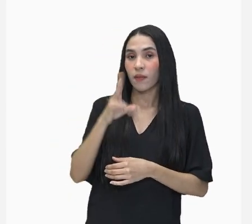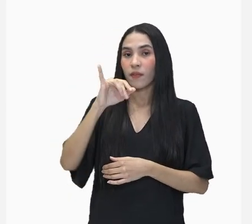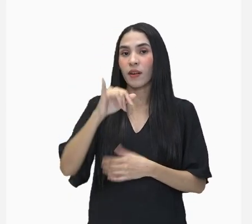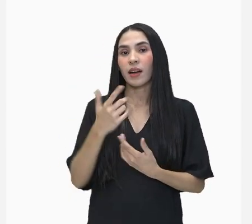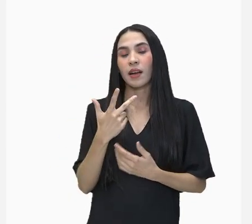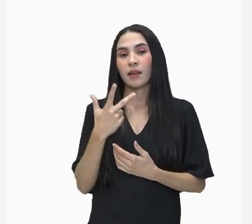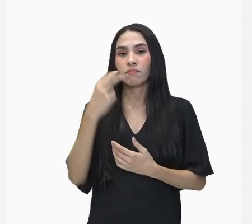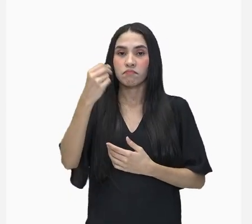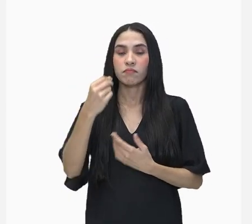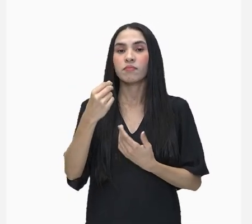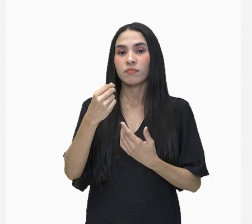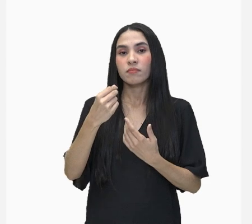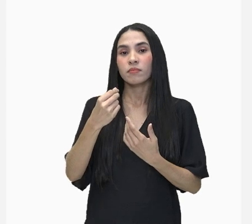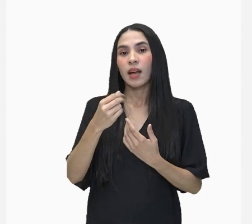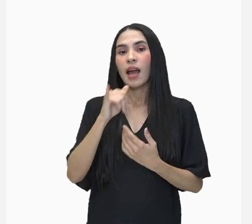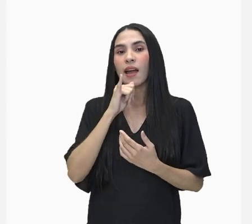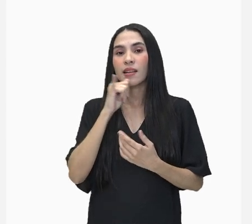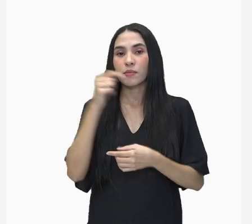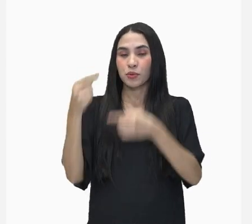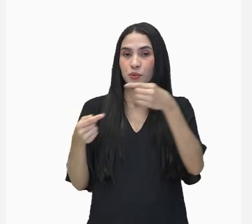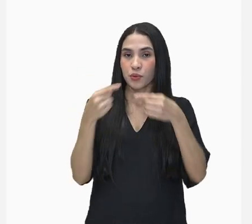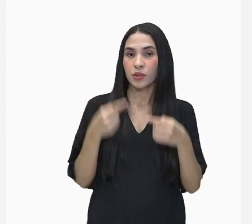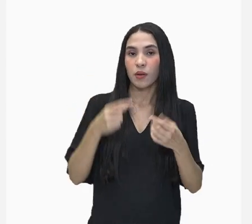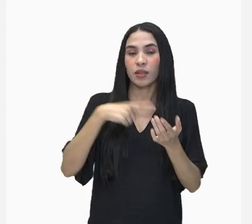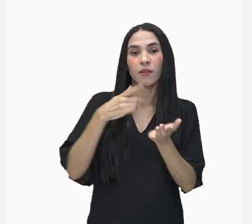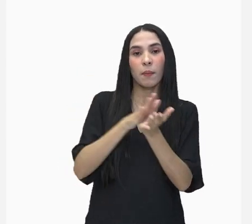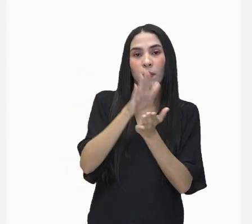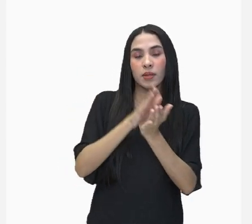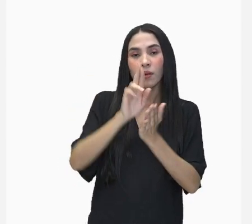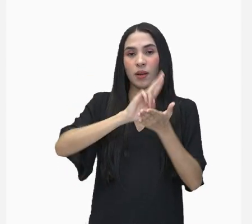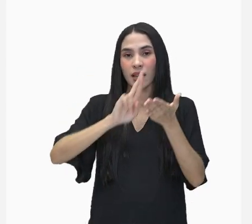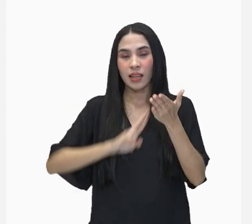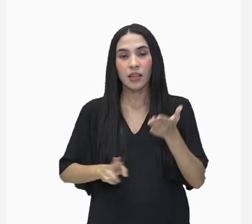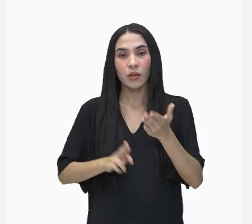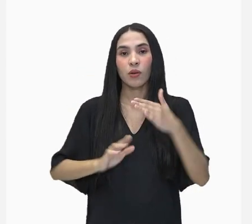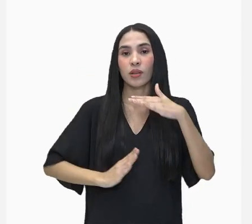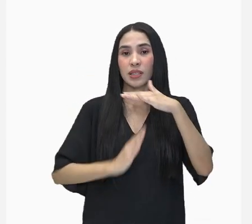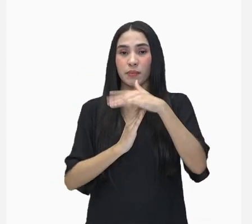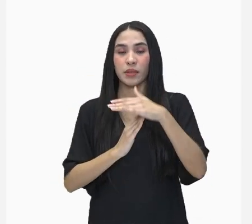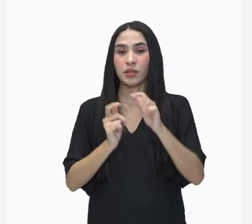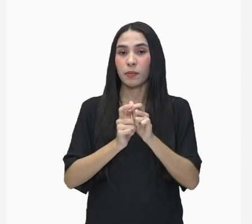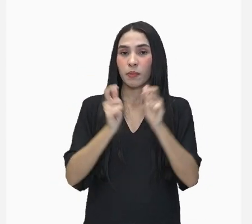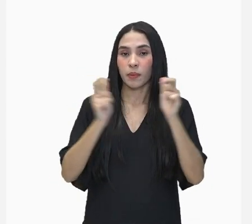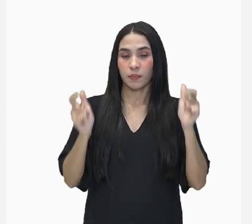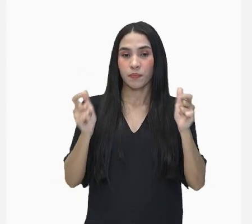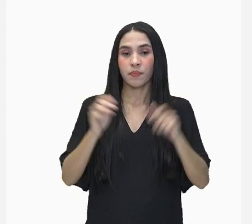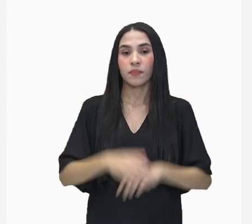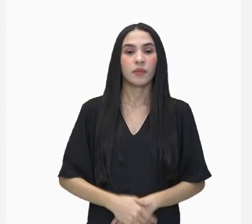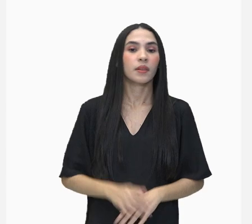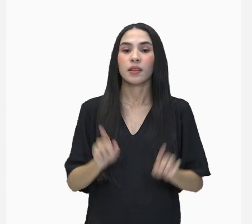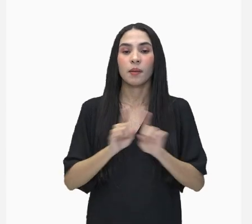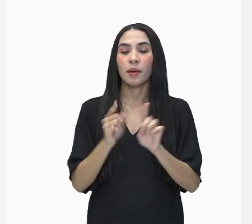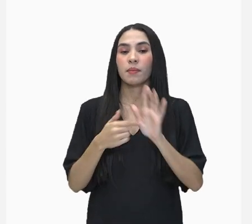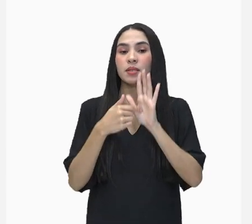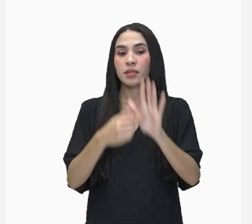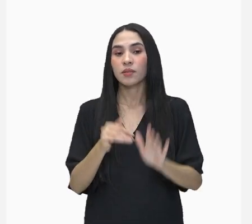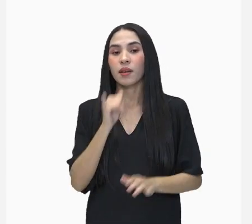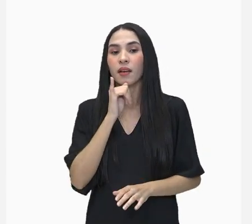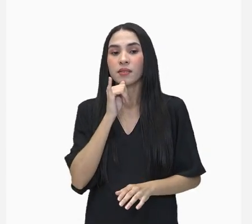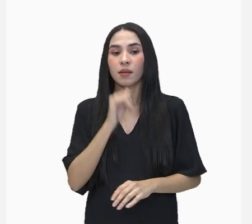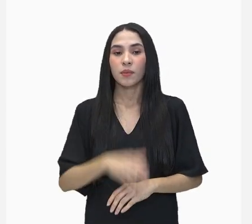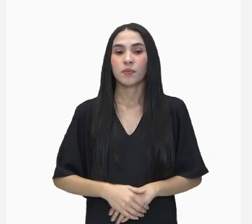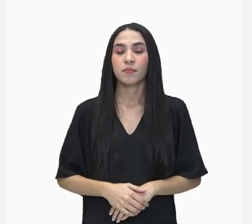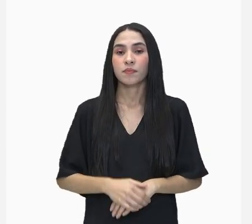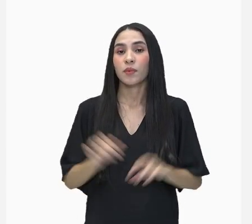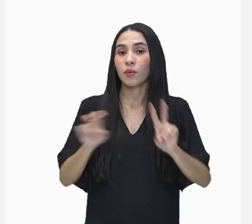mais repercussão quando houve a publicação do relatório intitulado Os Limites do Crescimento, trazendo aí